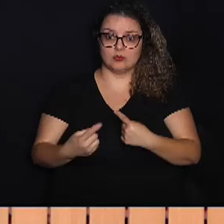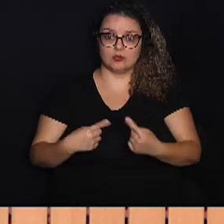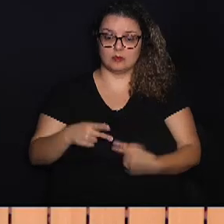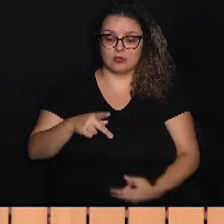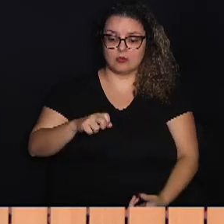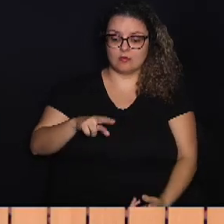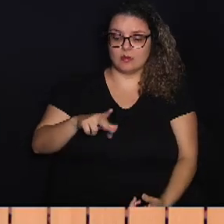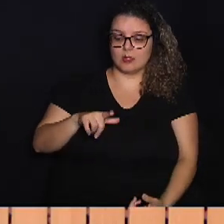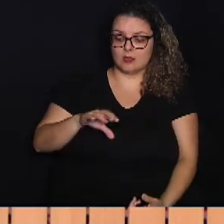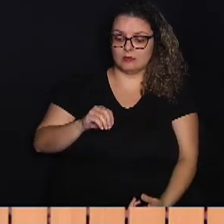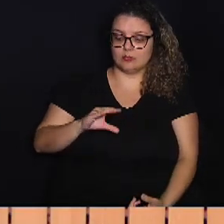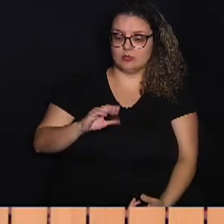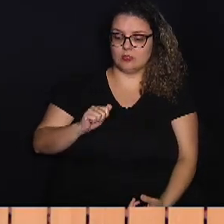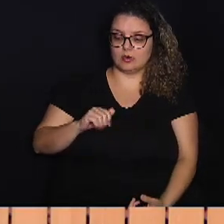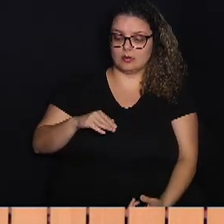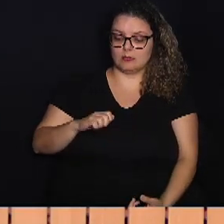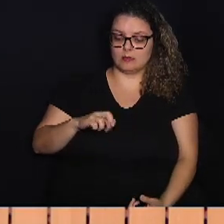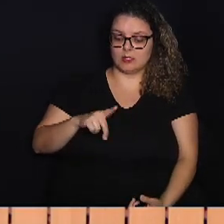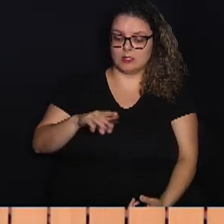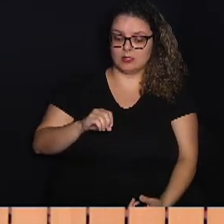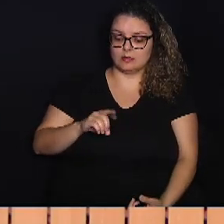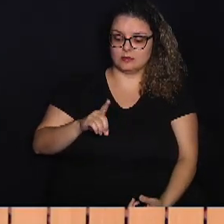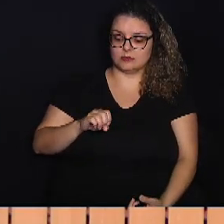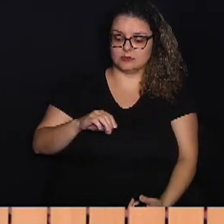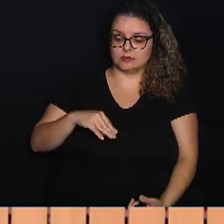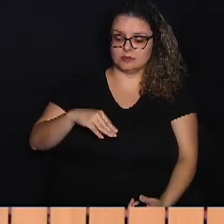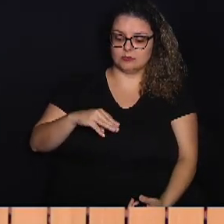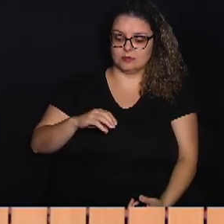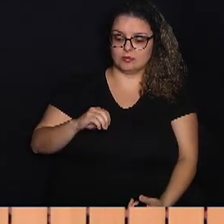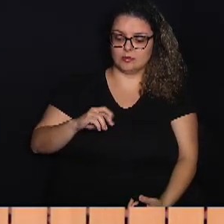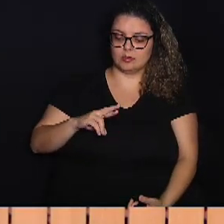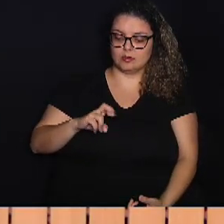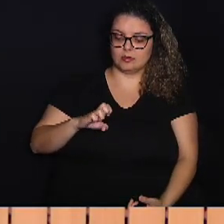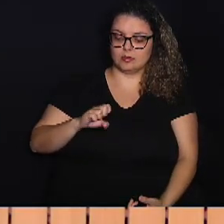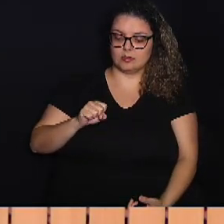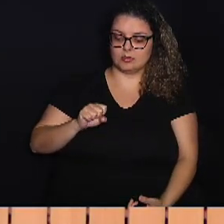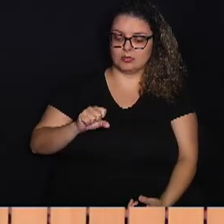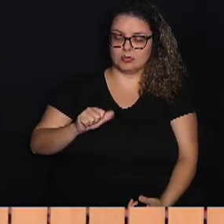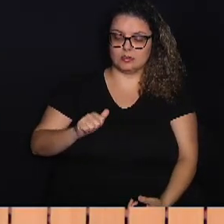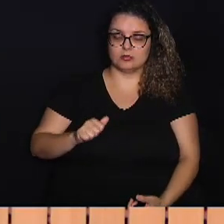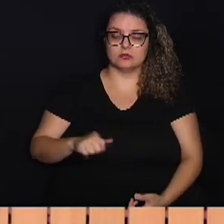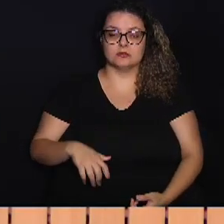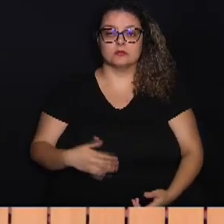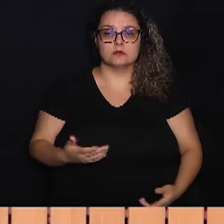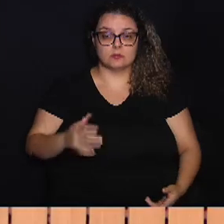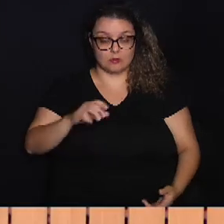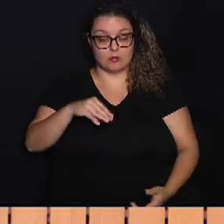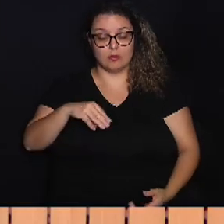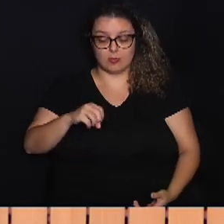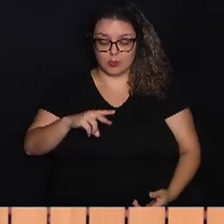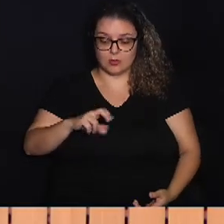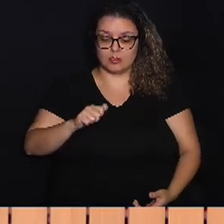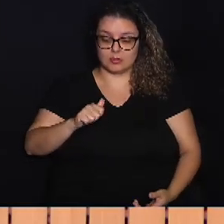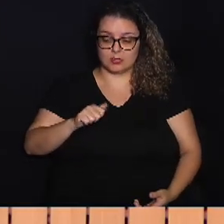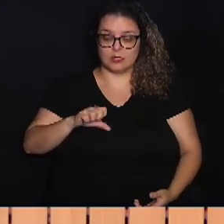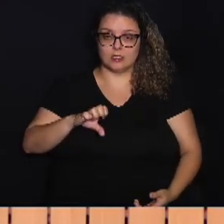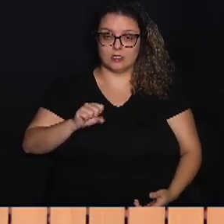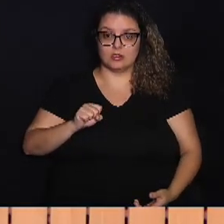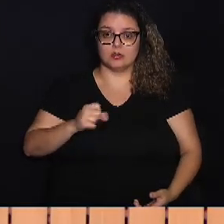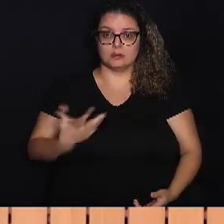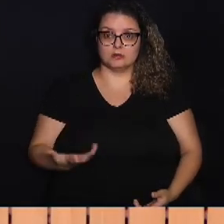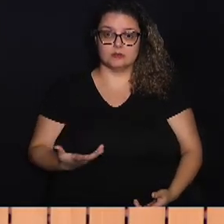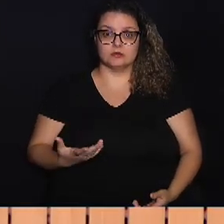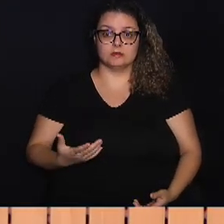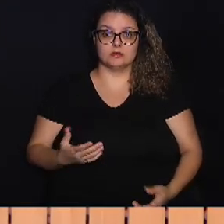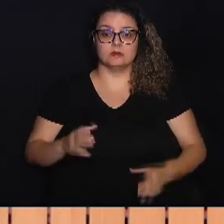Moraes Estive por lá conversando com os moradores e ouvindo várias reclamações o vereador Paulo Búfalo mencionou